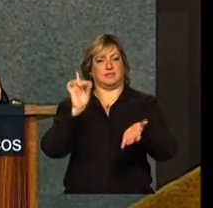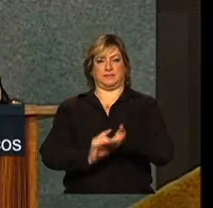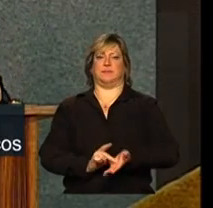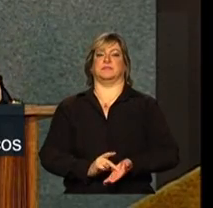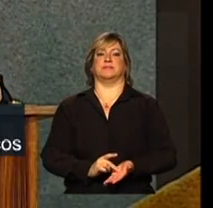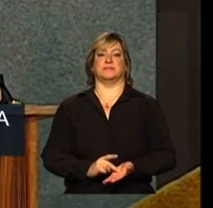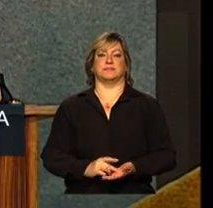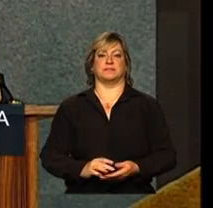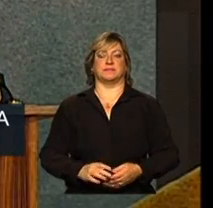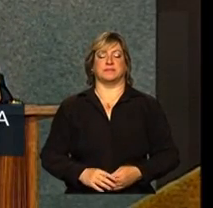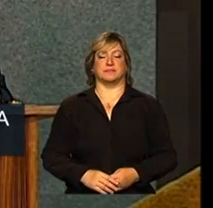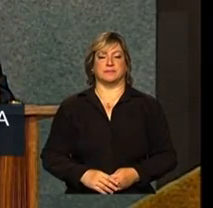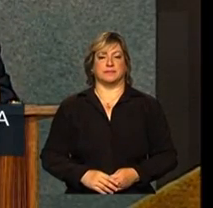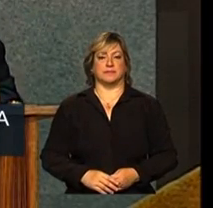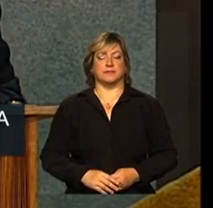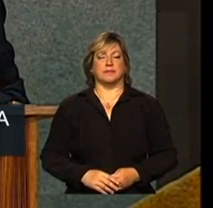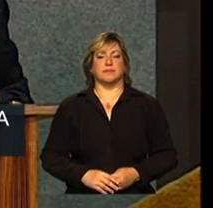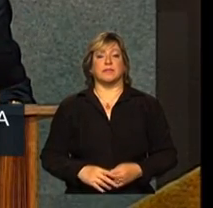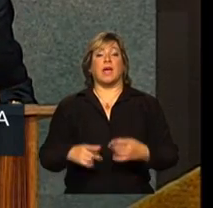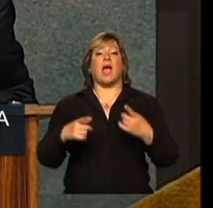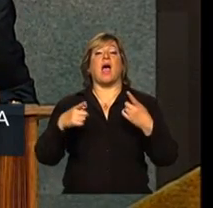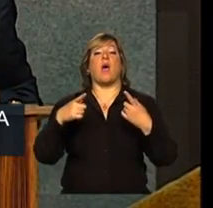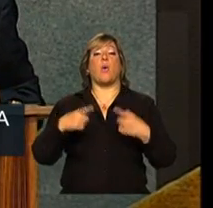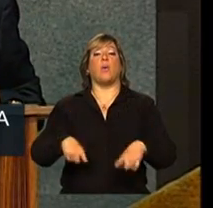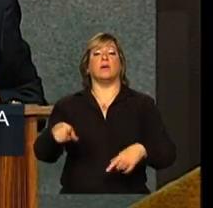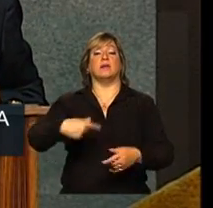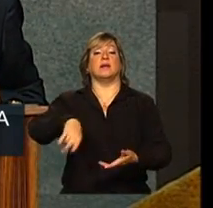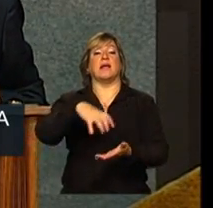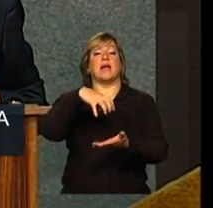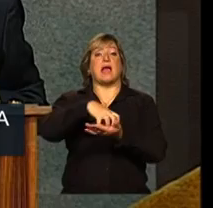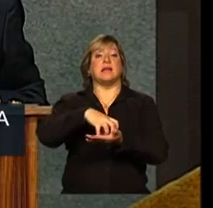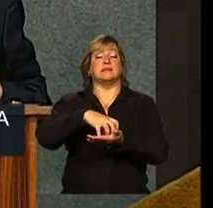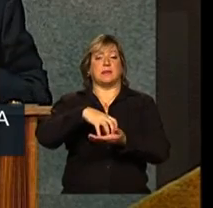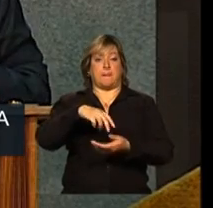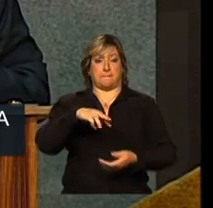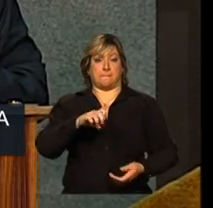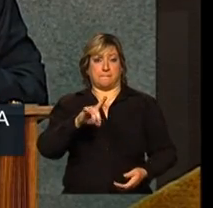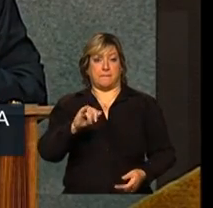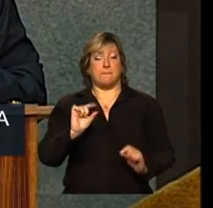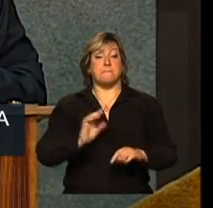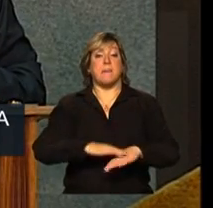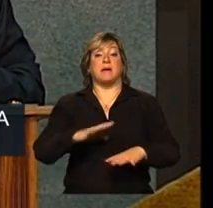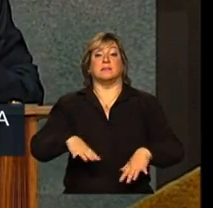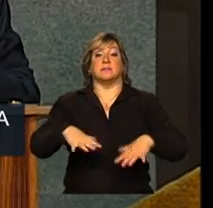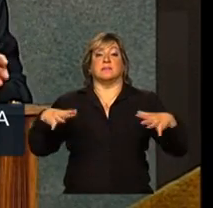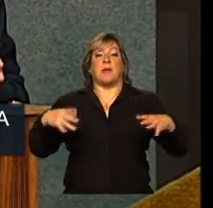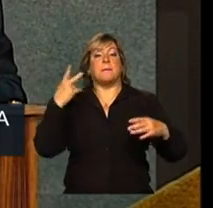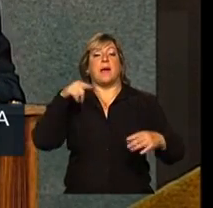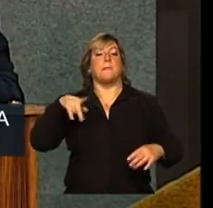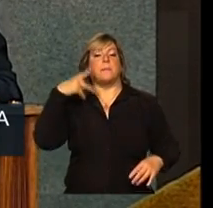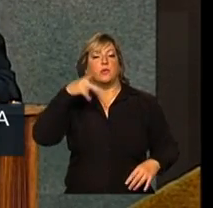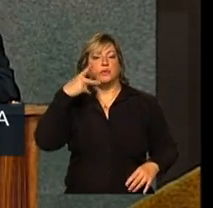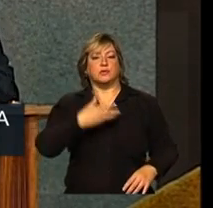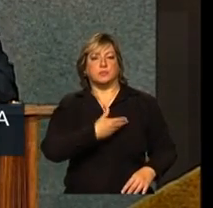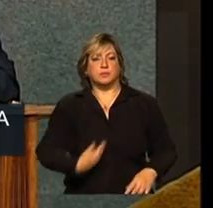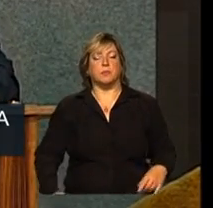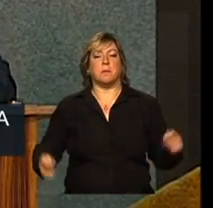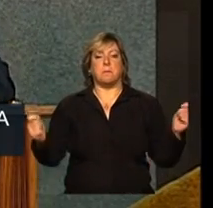efetivamente. Aonde a classe média mais cresceu? Para que as políticas públicas elas possam